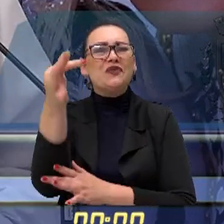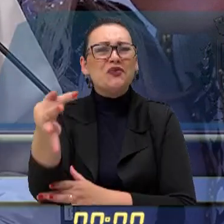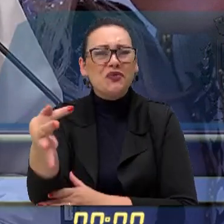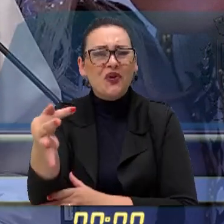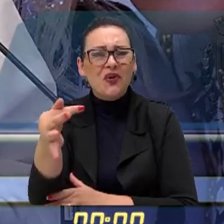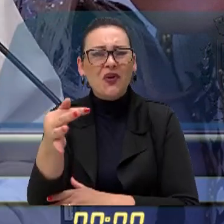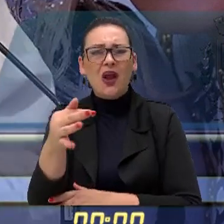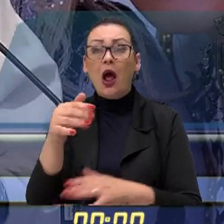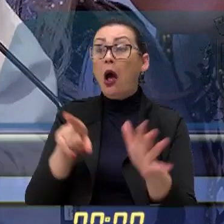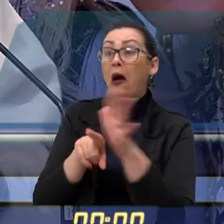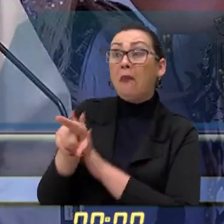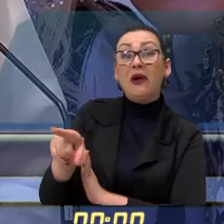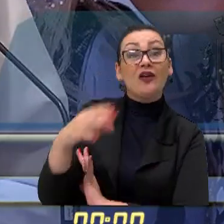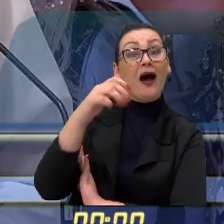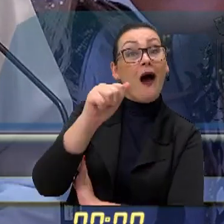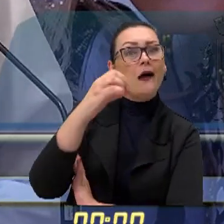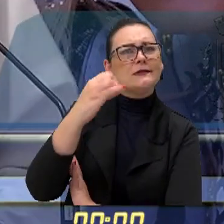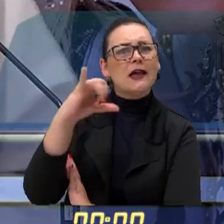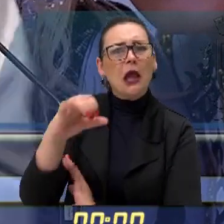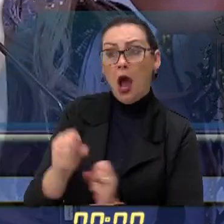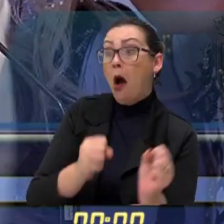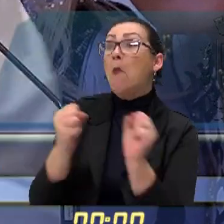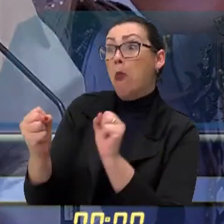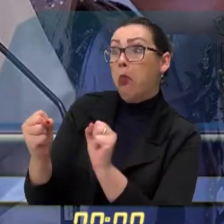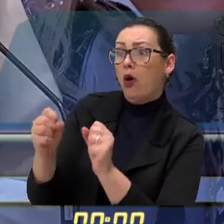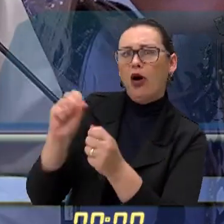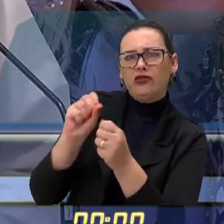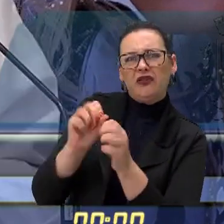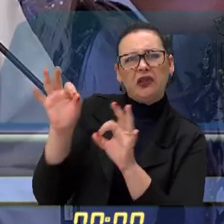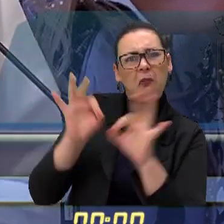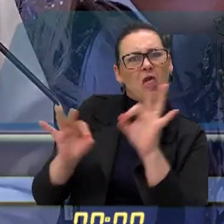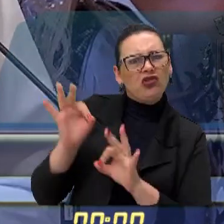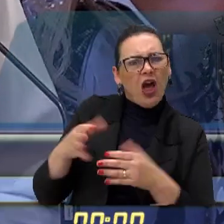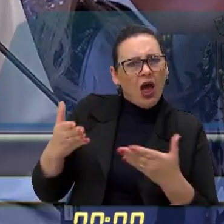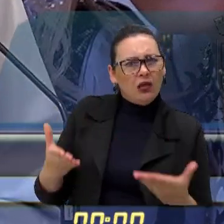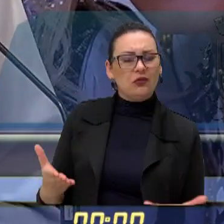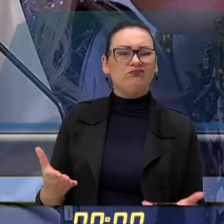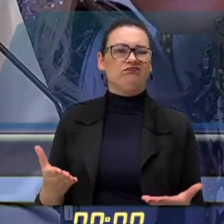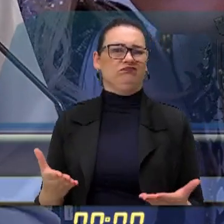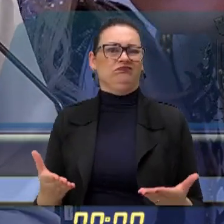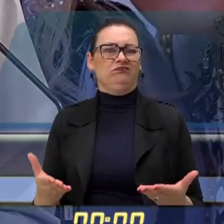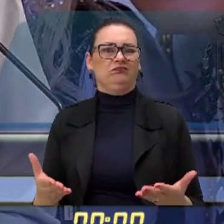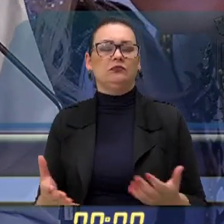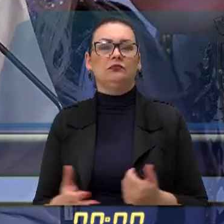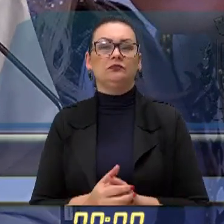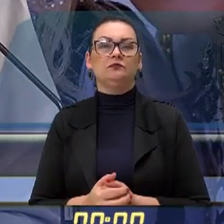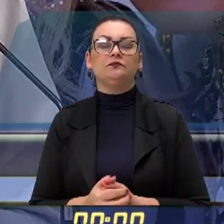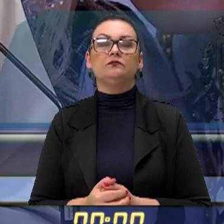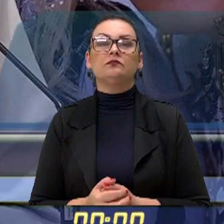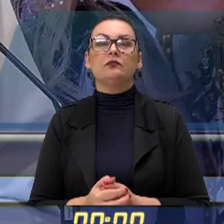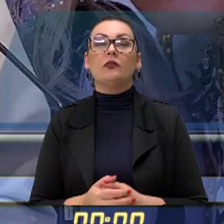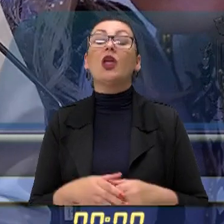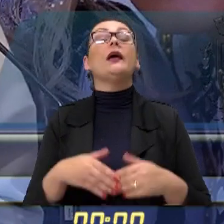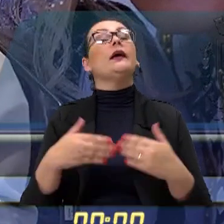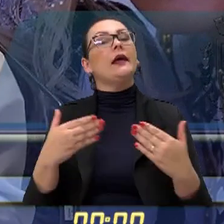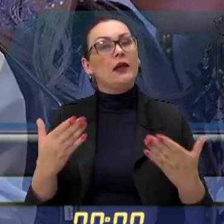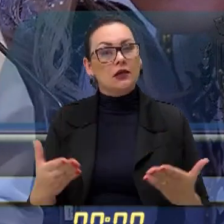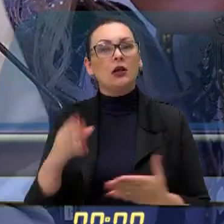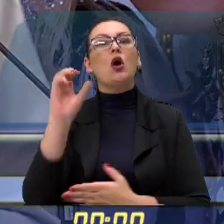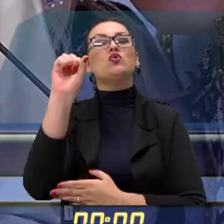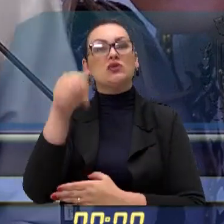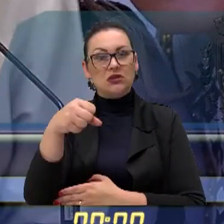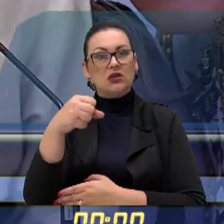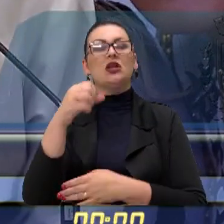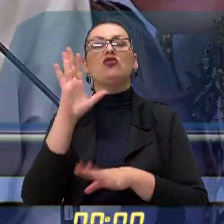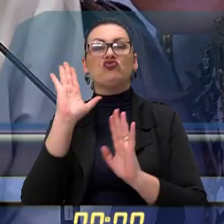termos que consultar a CI se podemos ou não entrar com determinado projeto. Então nós vamos sim promover,